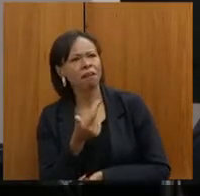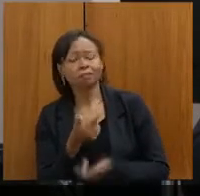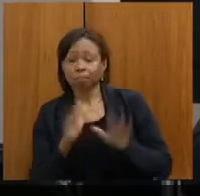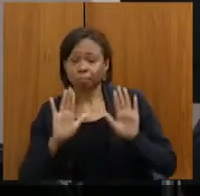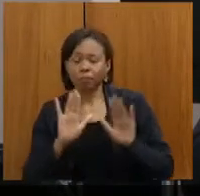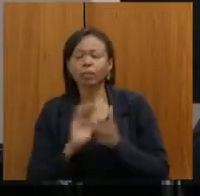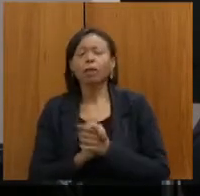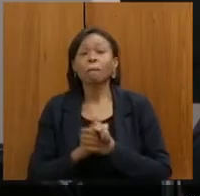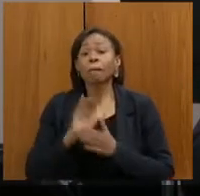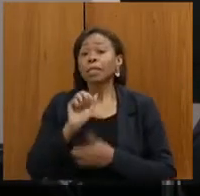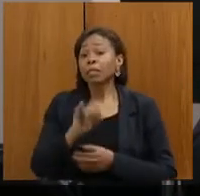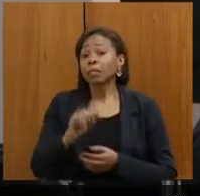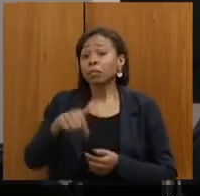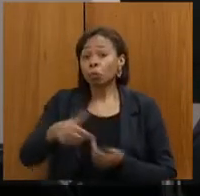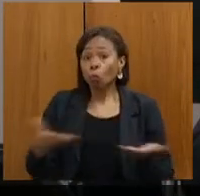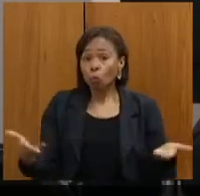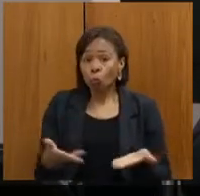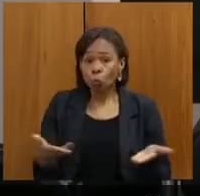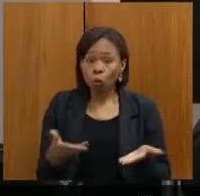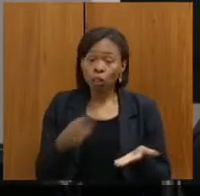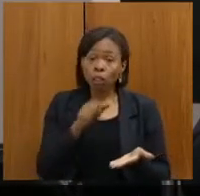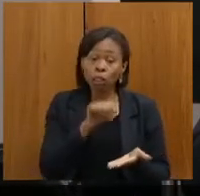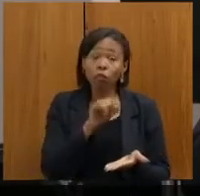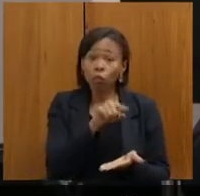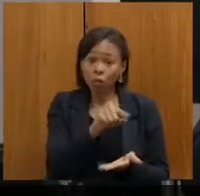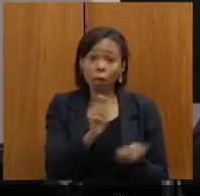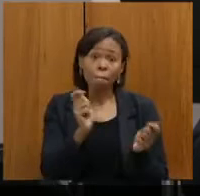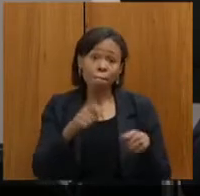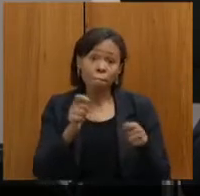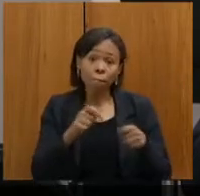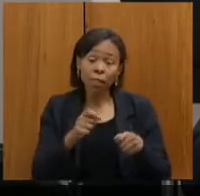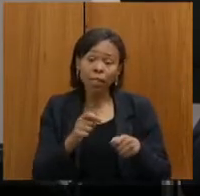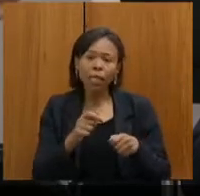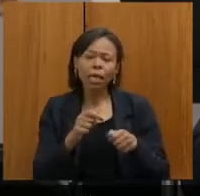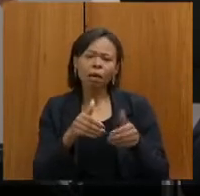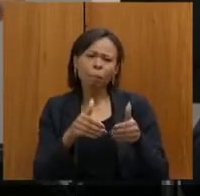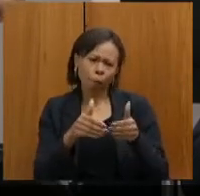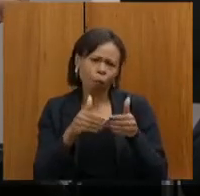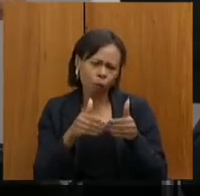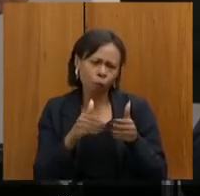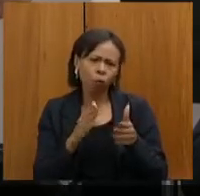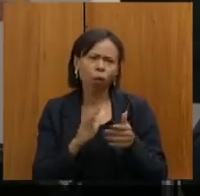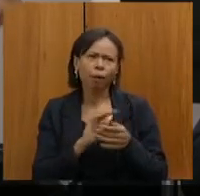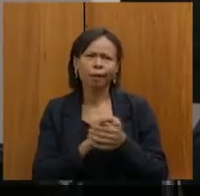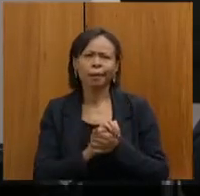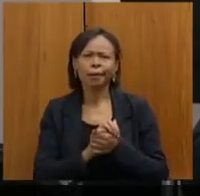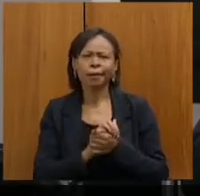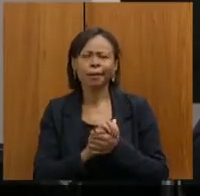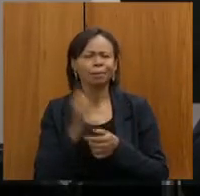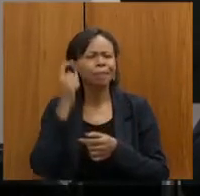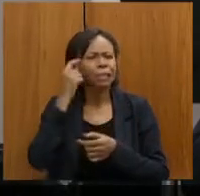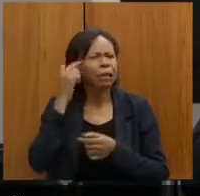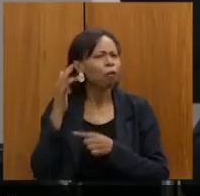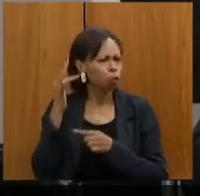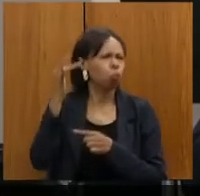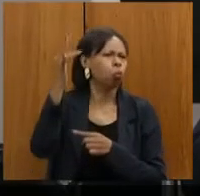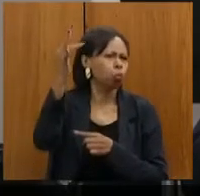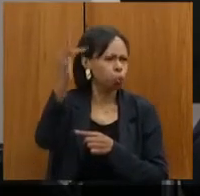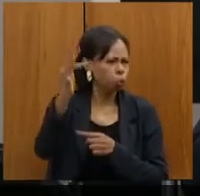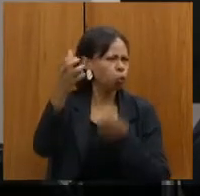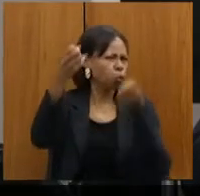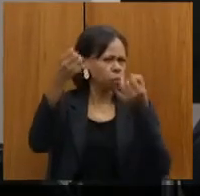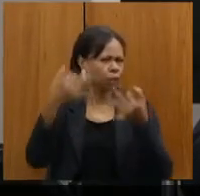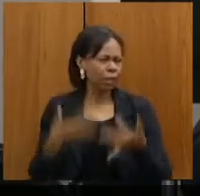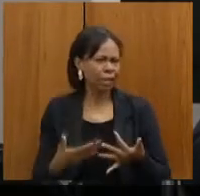si hoje eu eu queria que sou se tivesse possibilidade fizesse esse exercício de futurologia se revogação